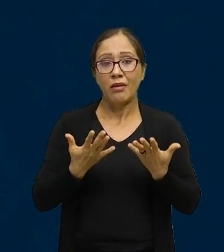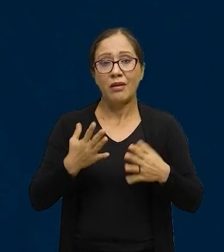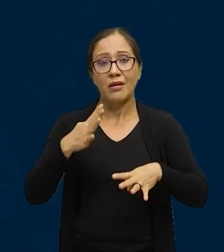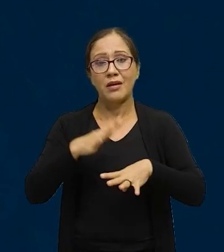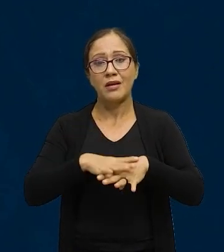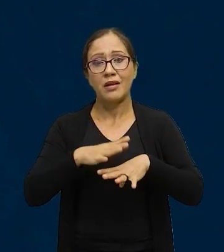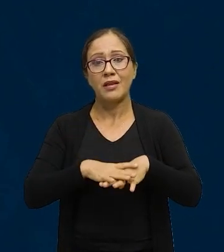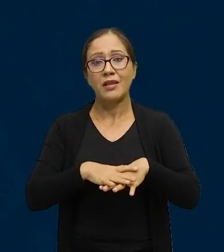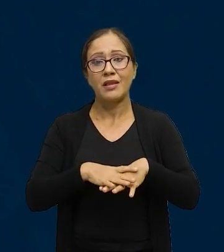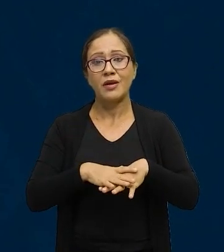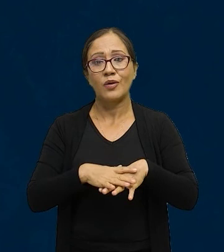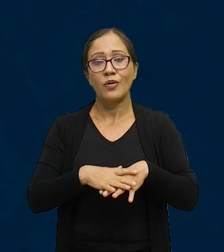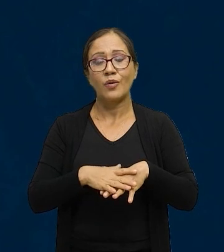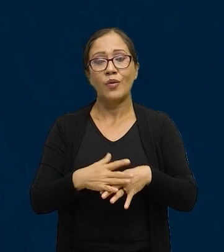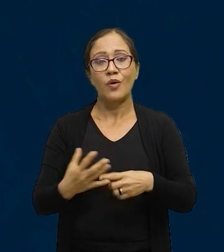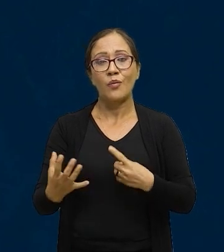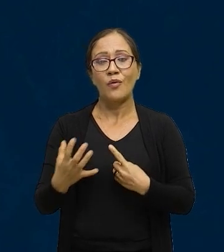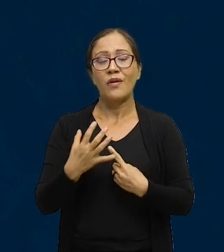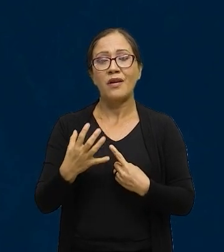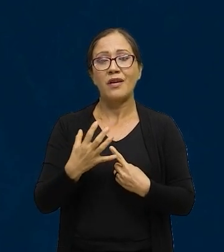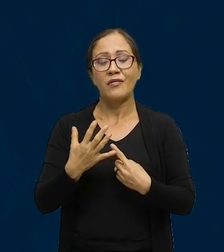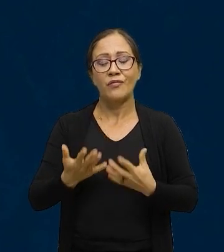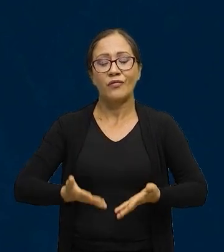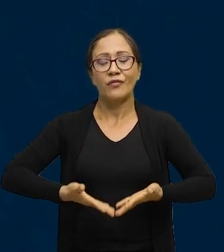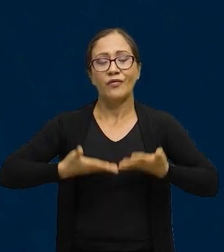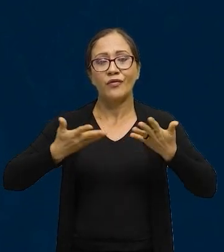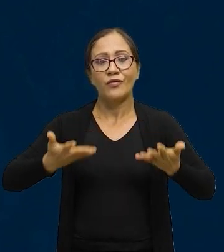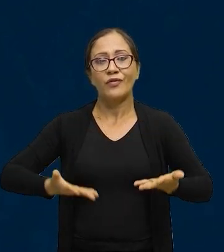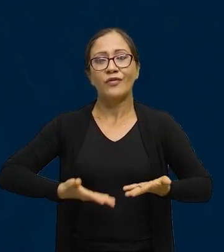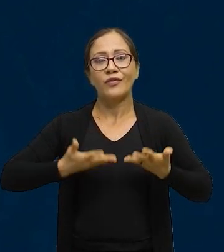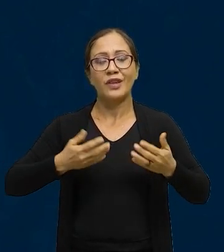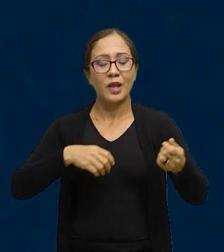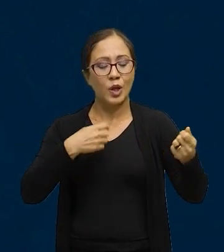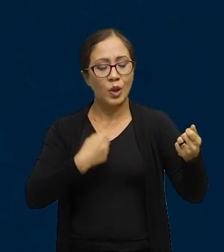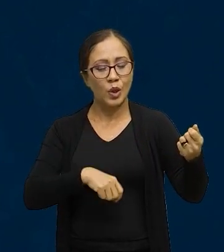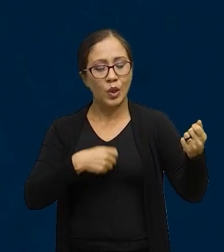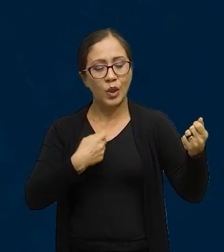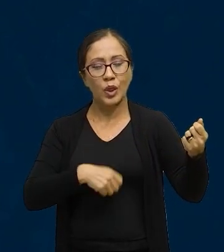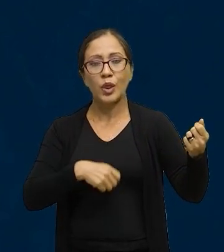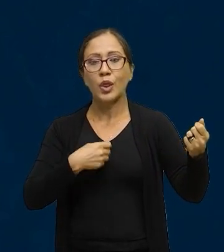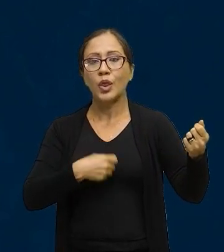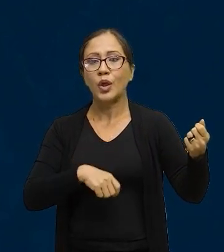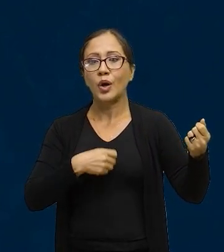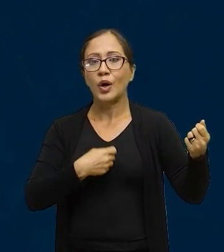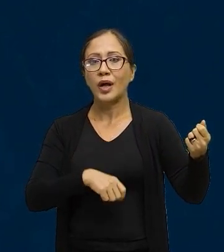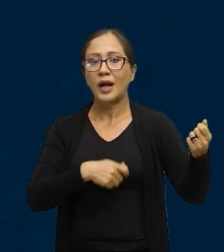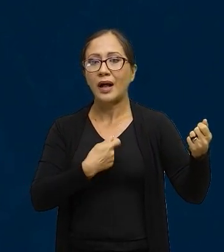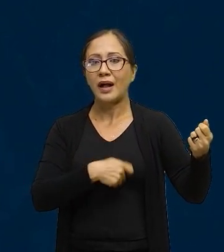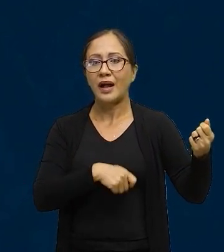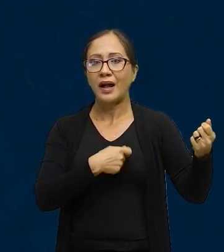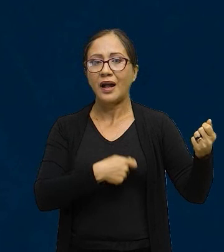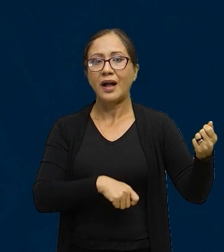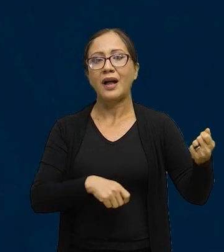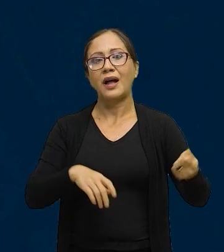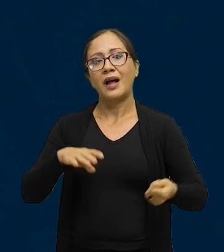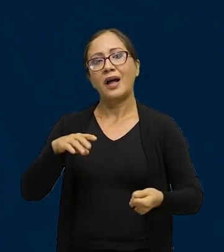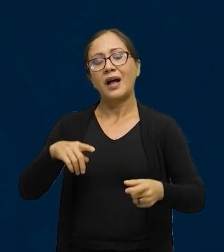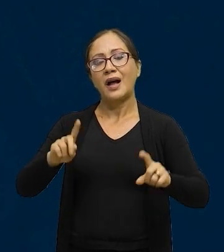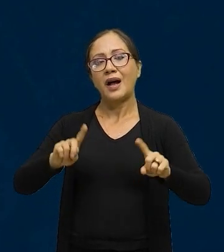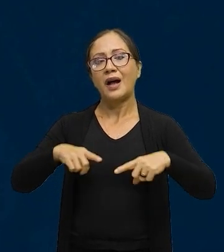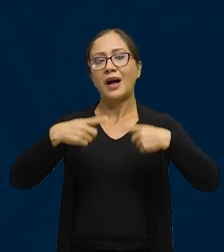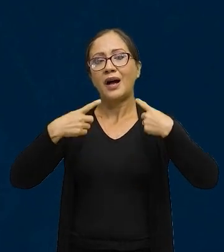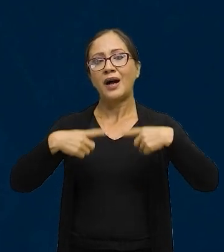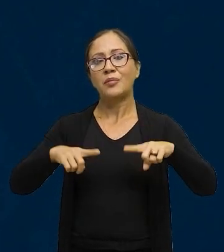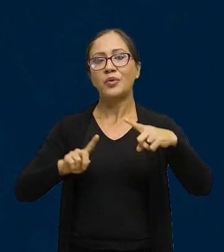como motivação para tocar blues. Então, as duas coisas foram igualadas